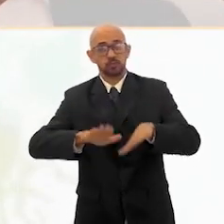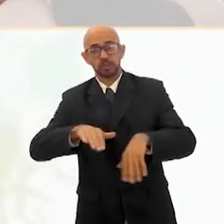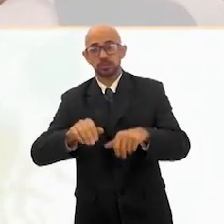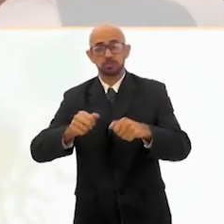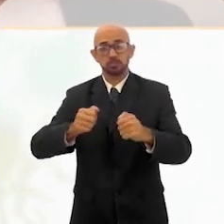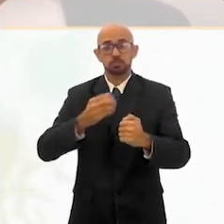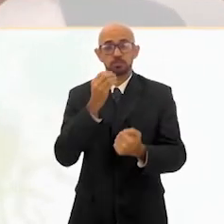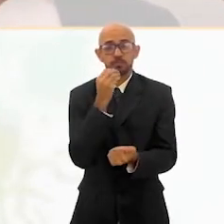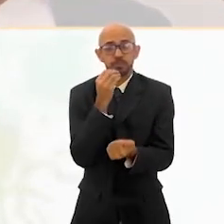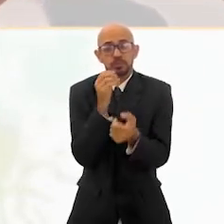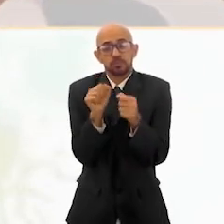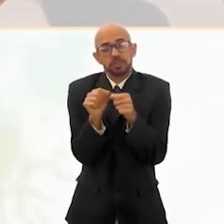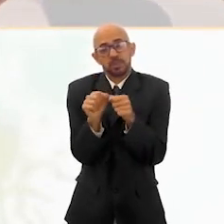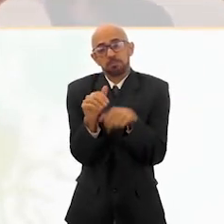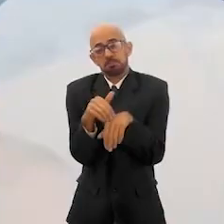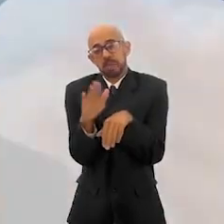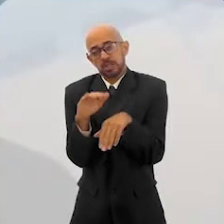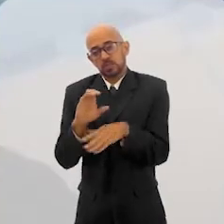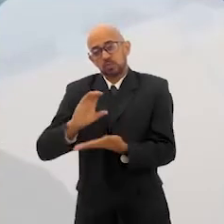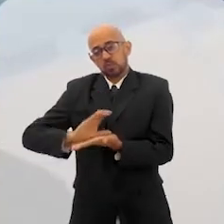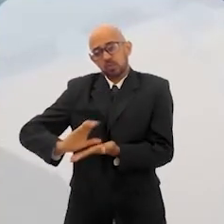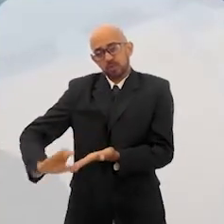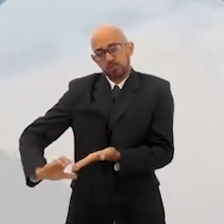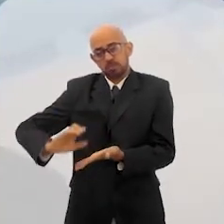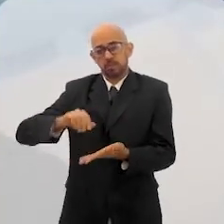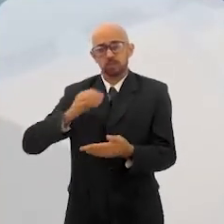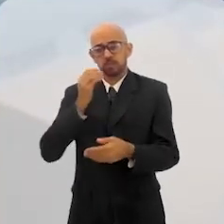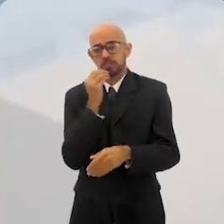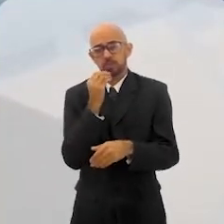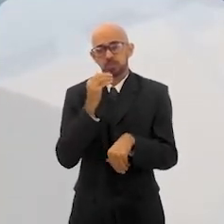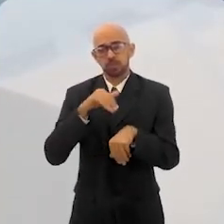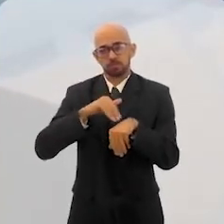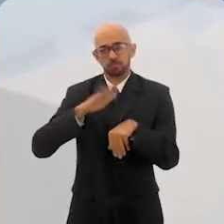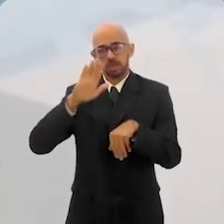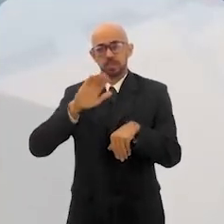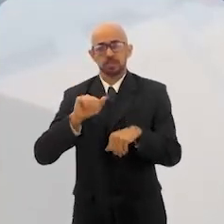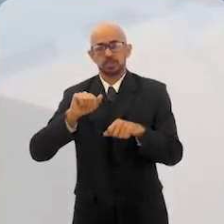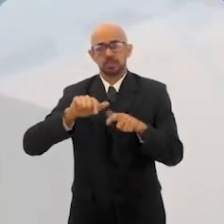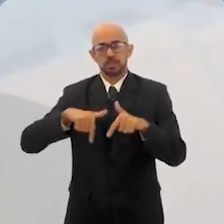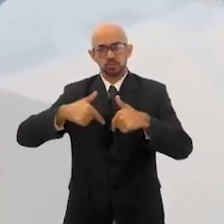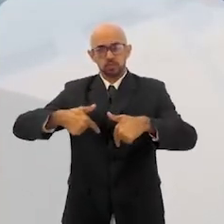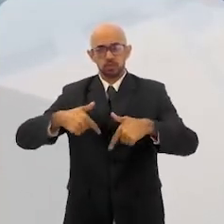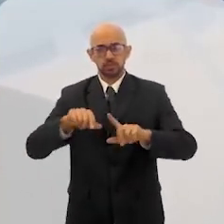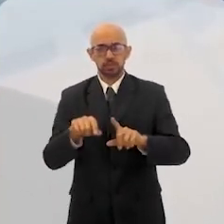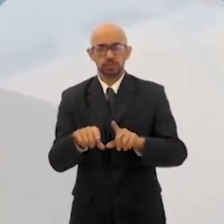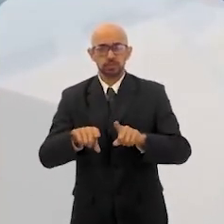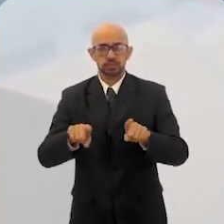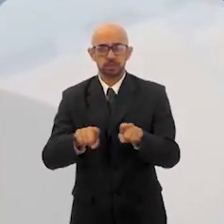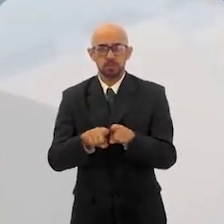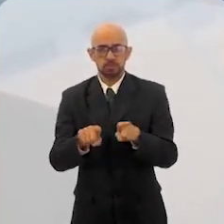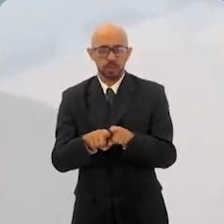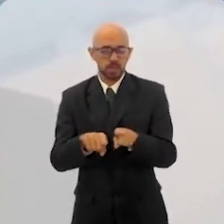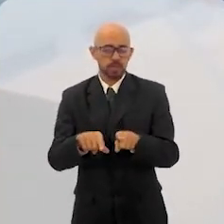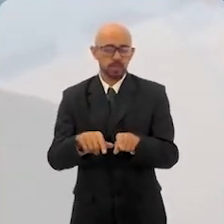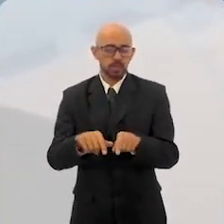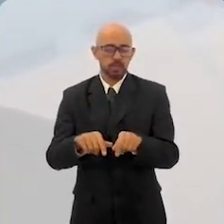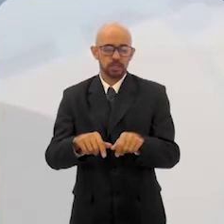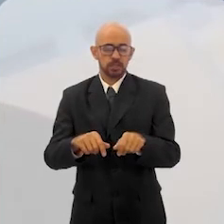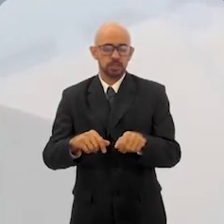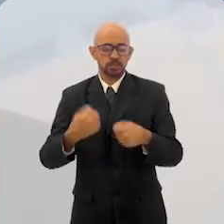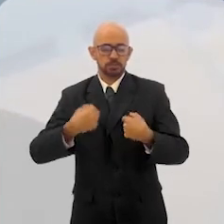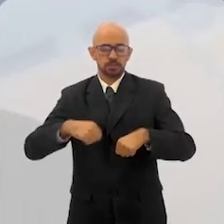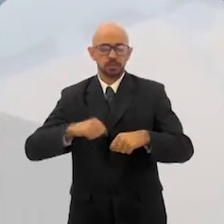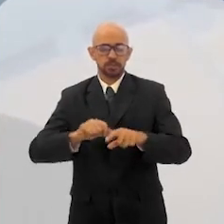poderia fazer mais, orçamento que a gente poderia ter mais para conseguir fazer mais ações. Né? Então você